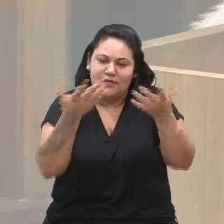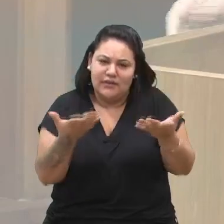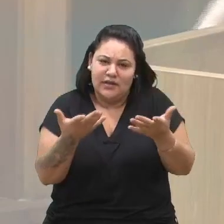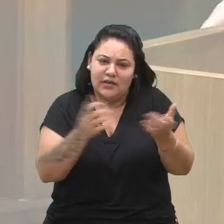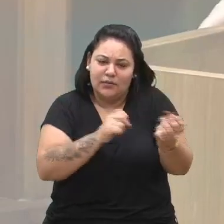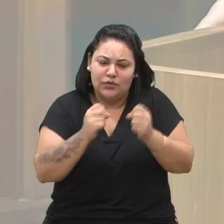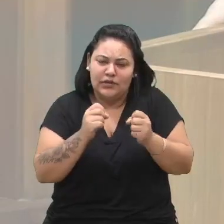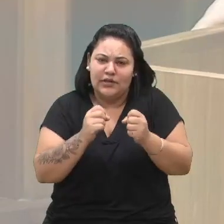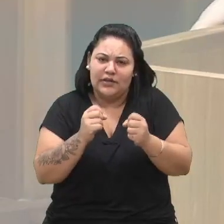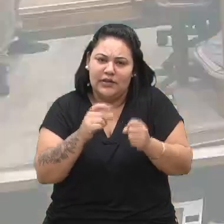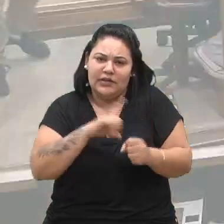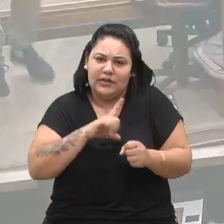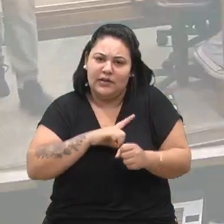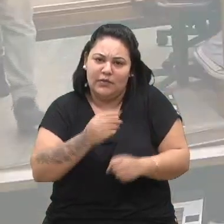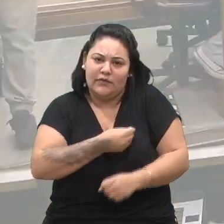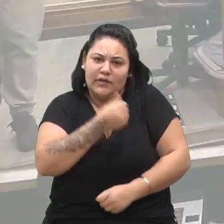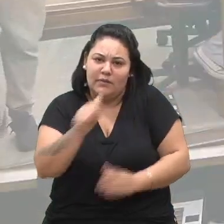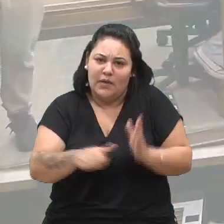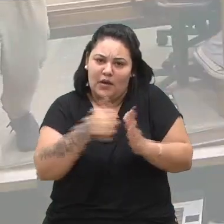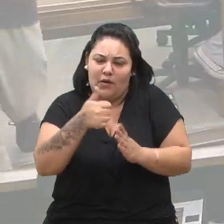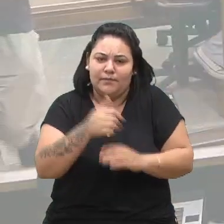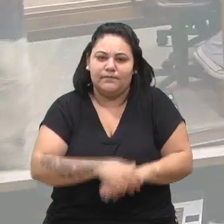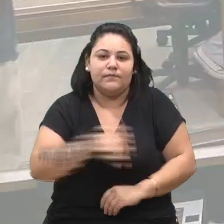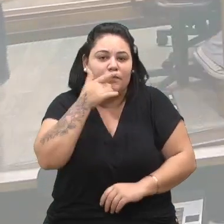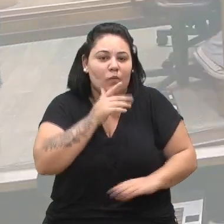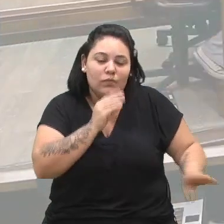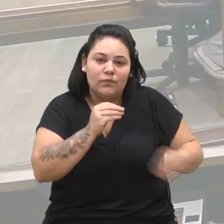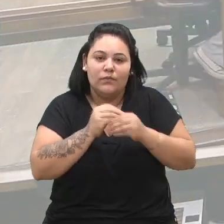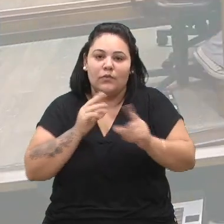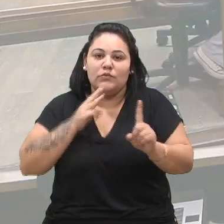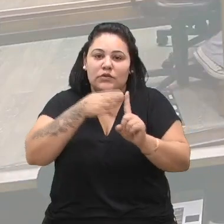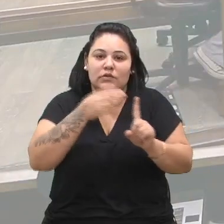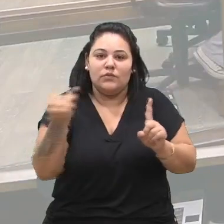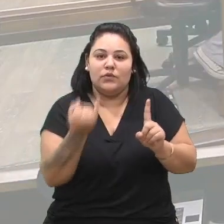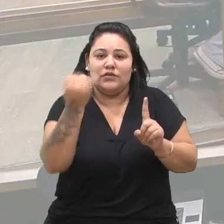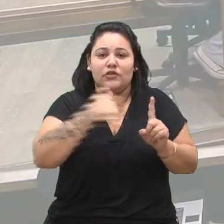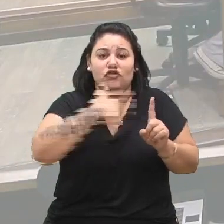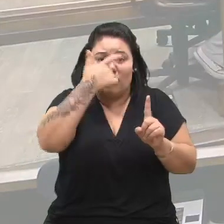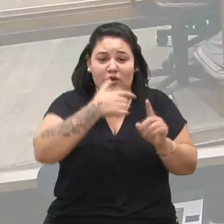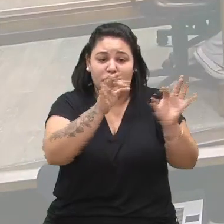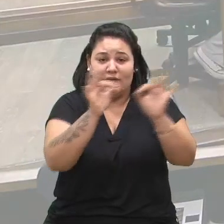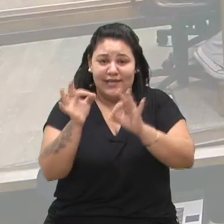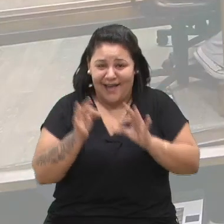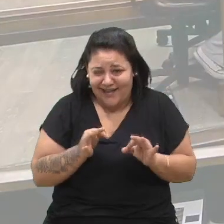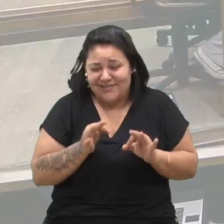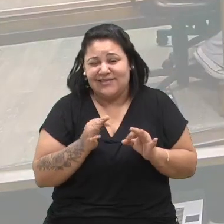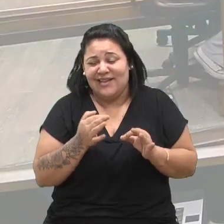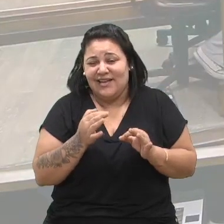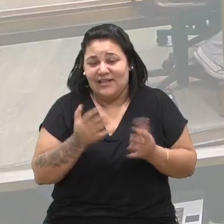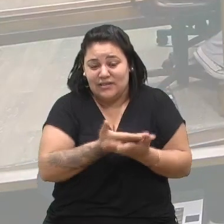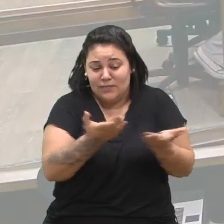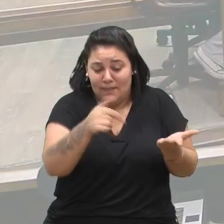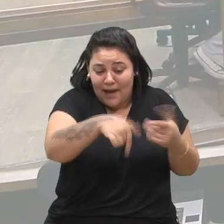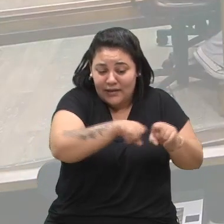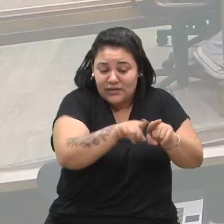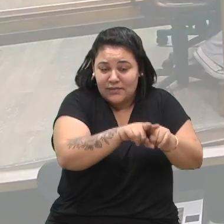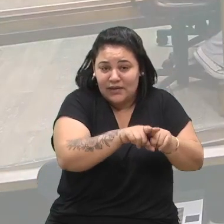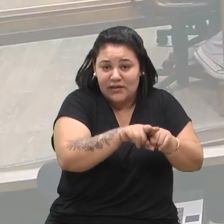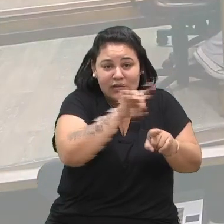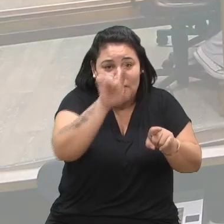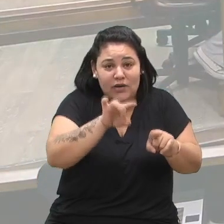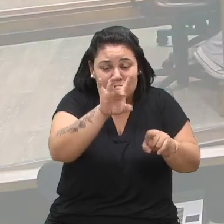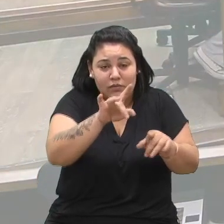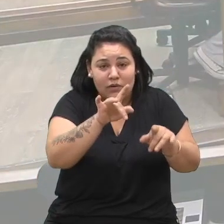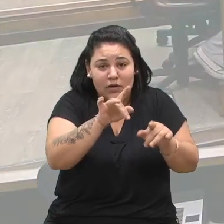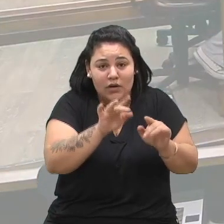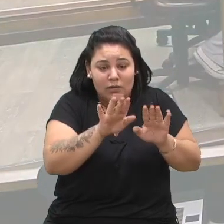avançar. Sua parte. Obrigado, vereador Rafael. Sim, uma missão importante e acho que um detalhe nesse espaço também. Além de ter uma hospedagem